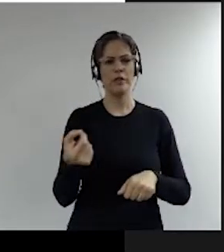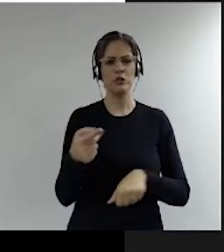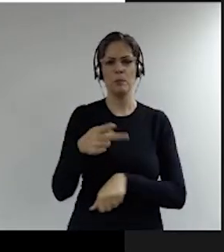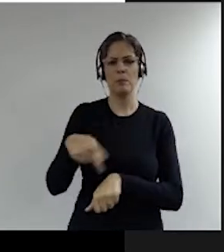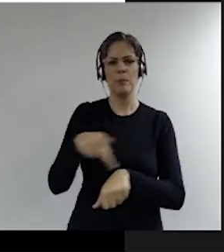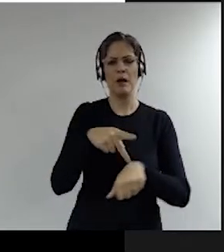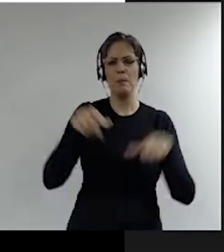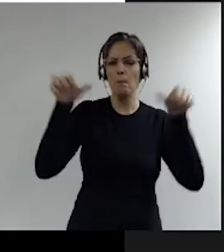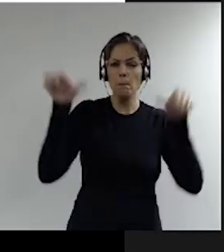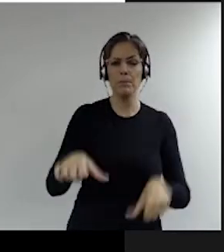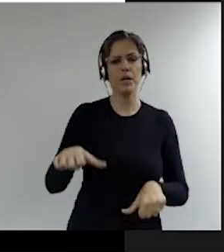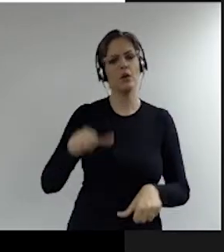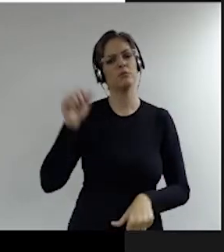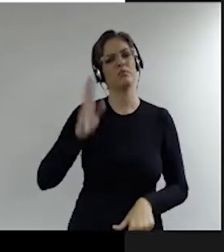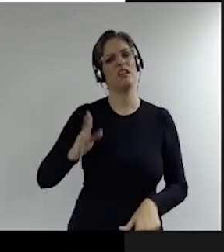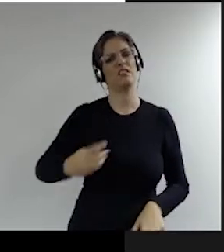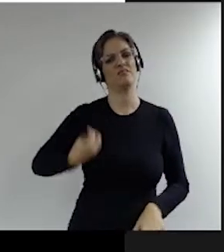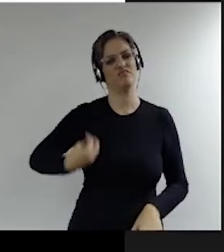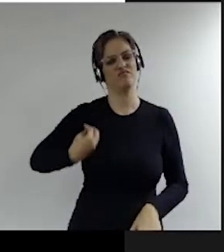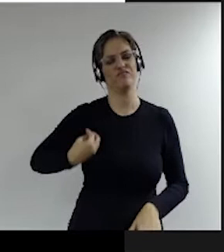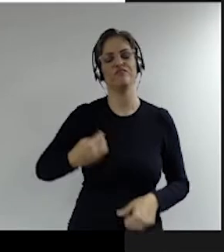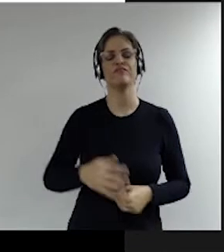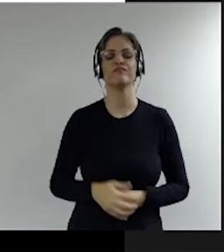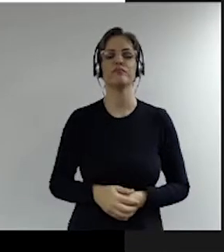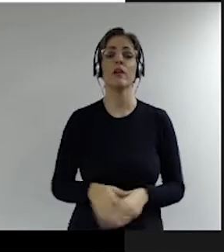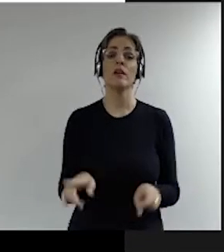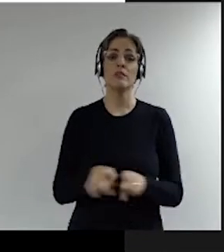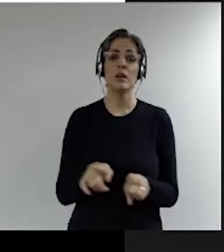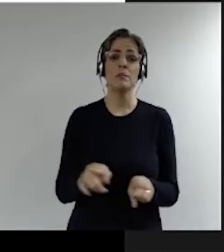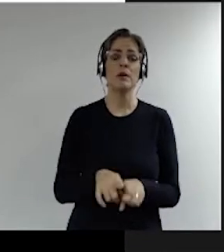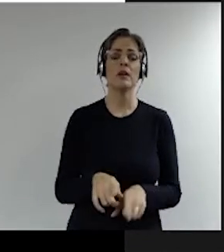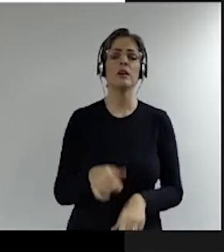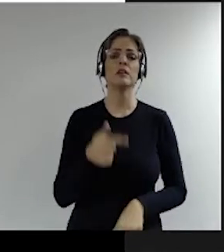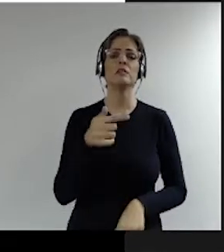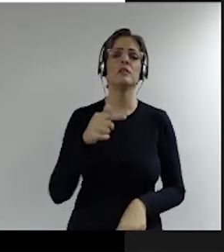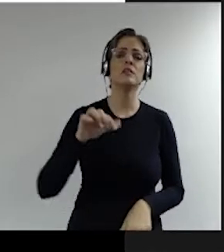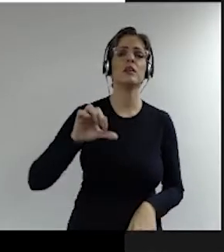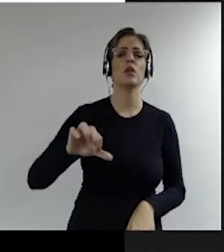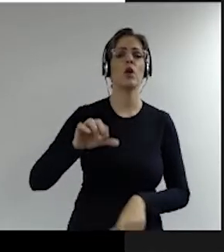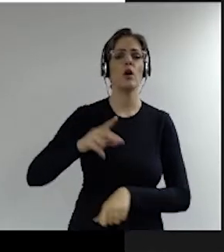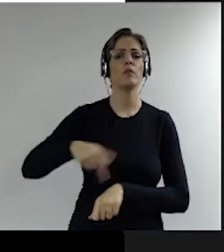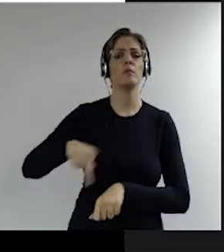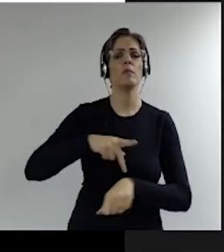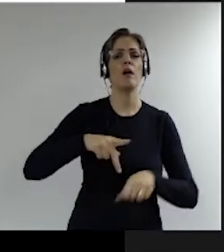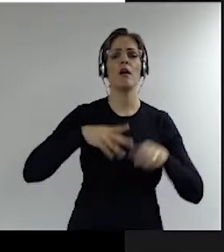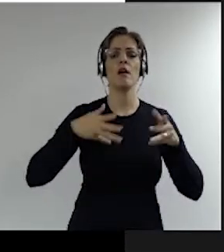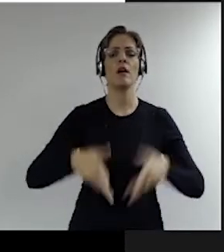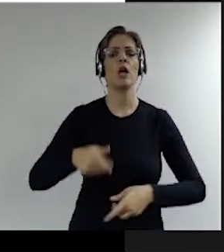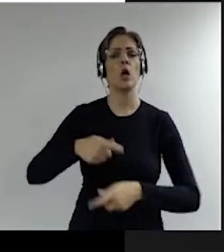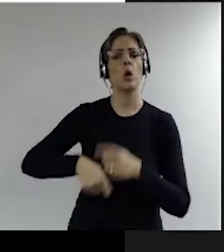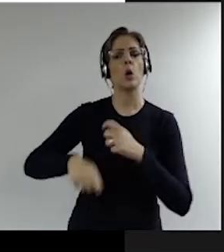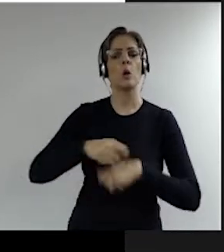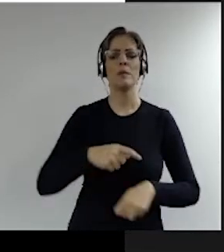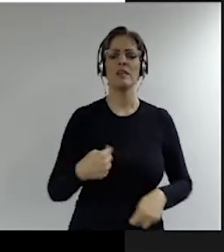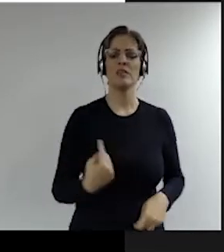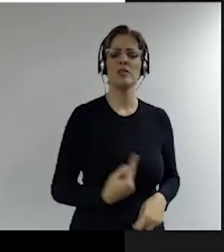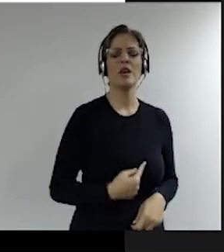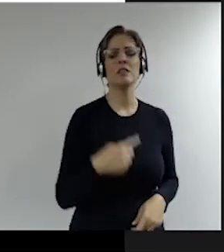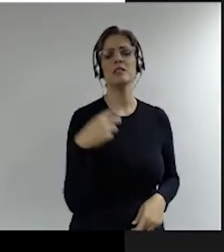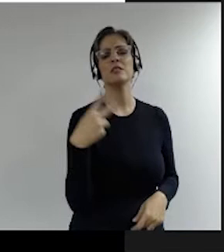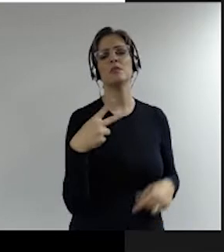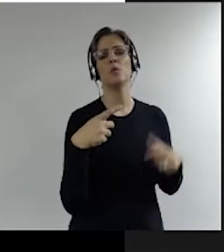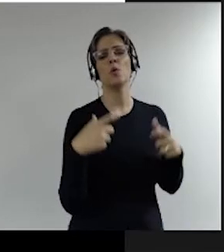países, mas nós fomos, entre as 79 economias participantes no último PISA, o segundo com